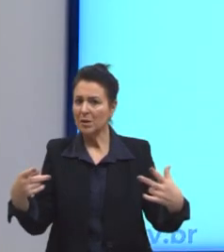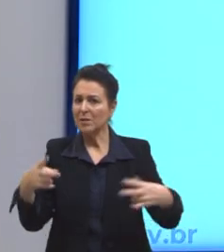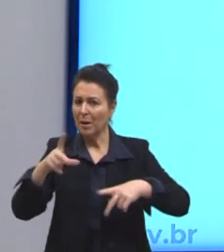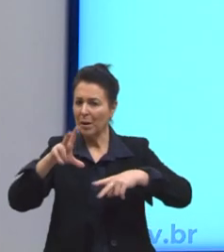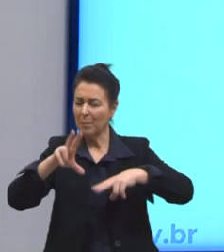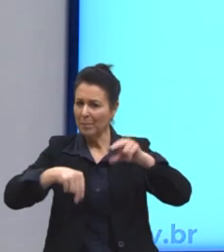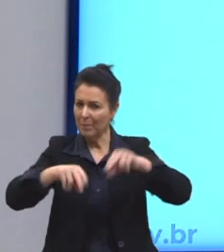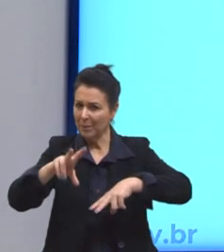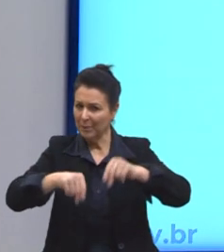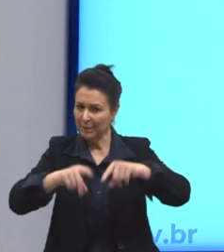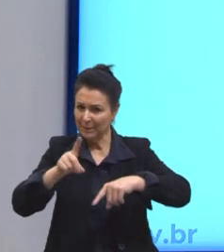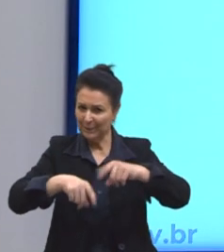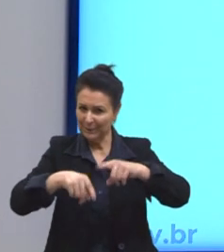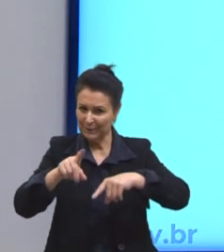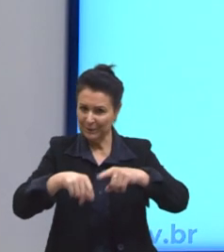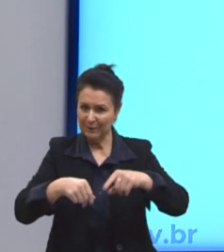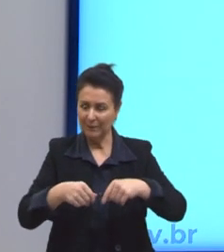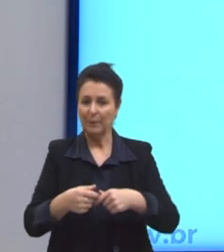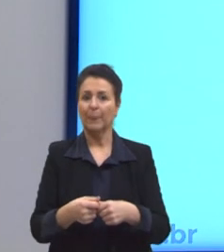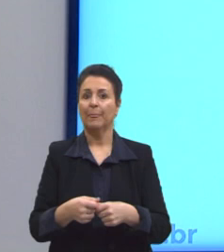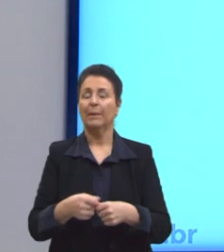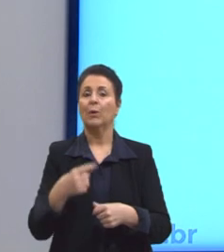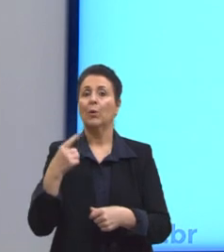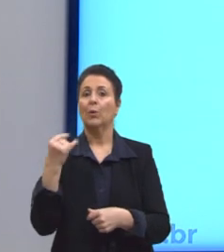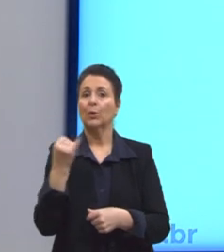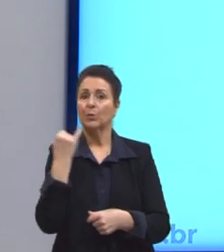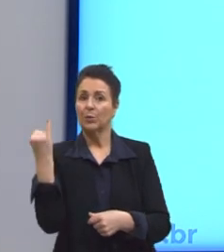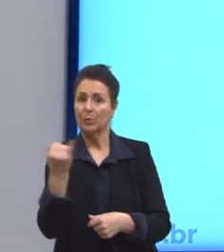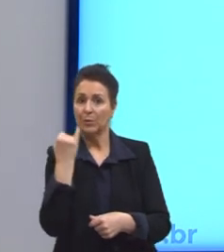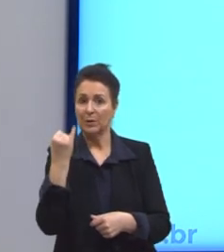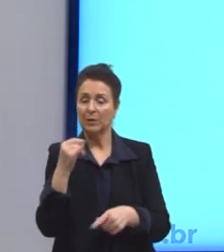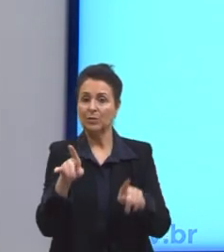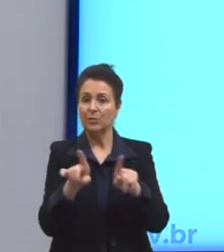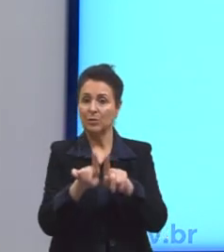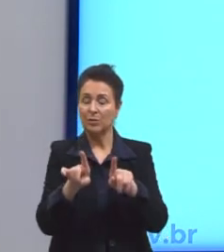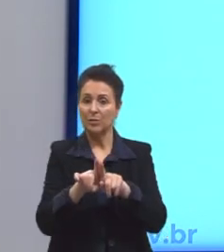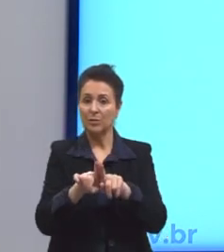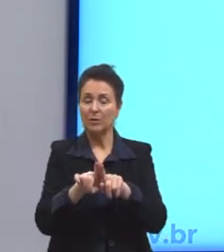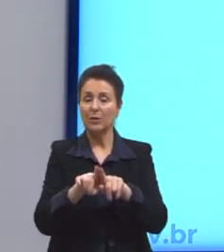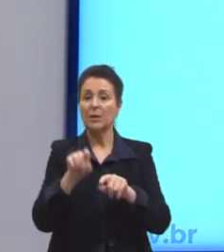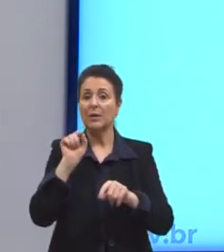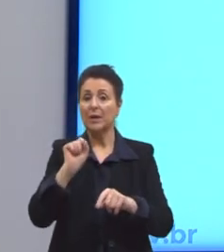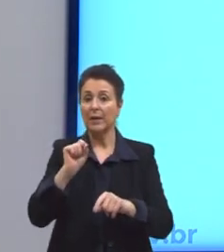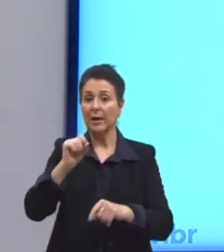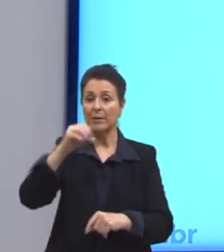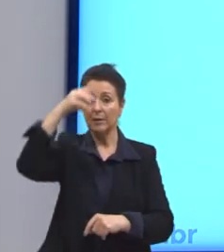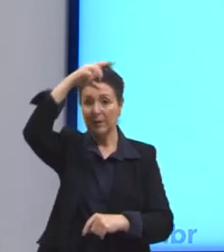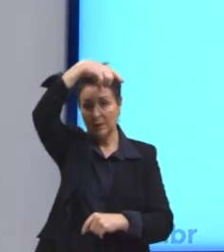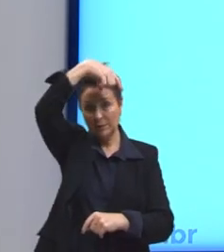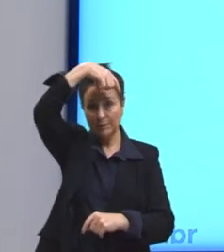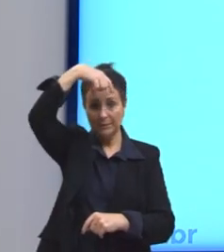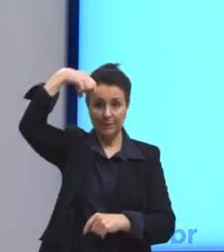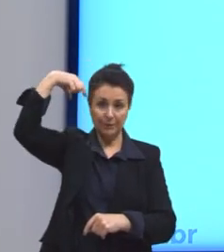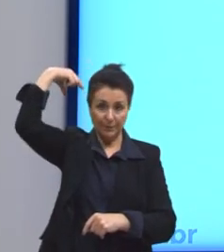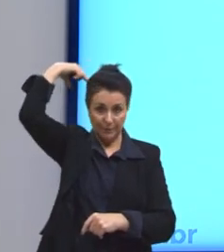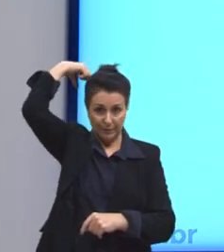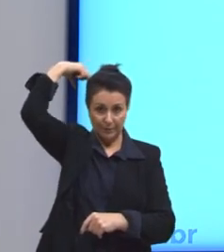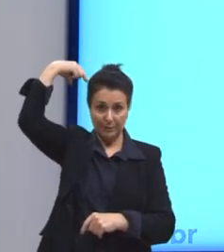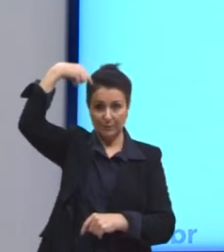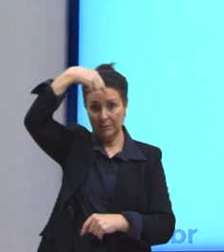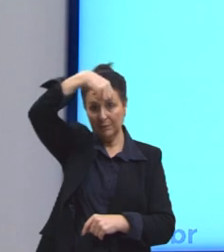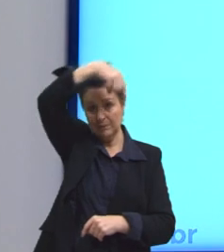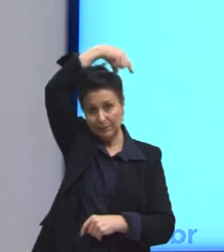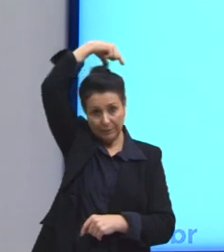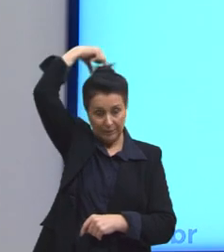o outro camarada também muito importante nesse período aqui é o nosso amigo São Tomás de Aquino vocês